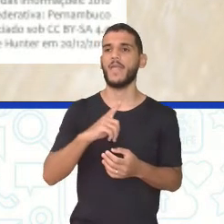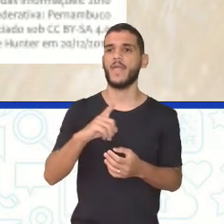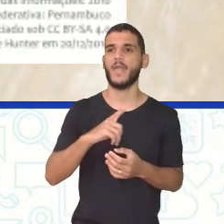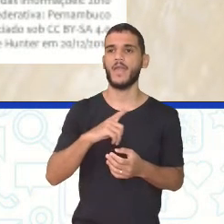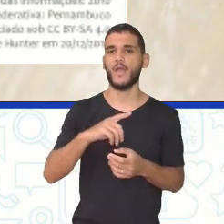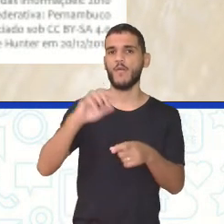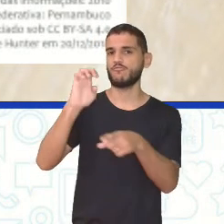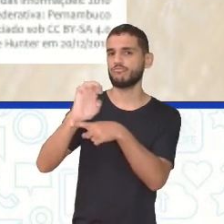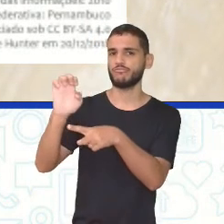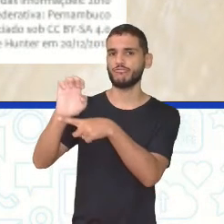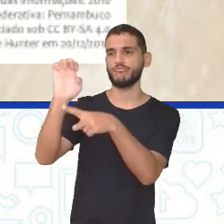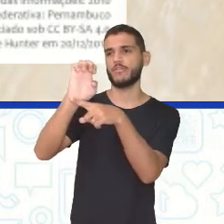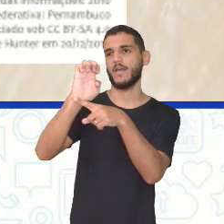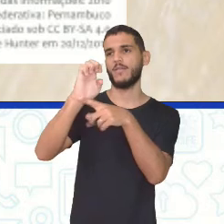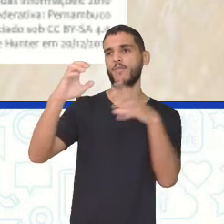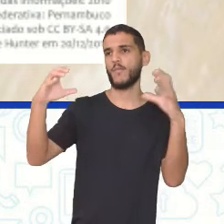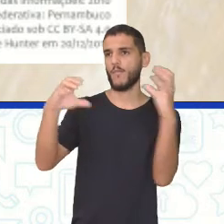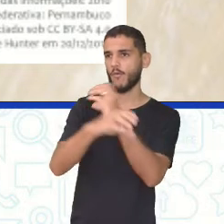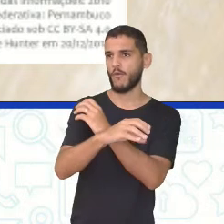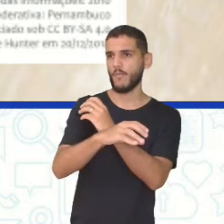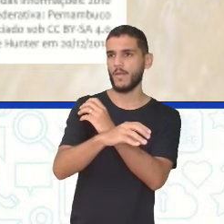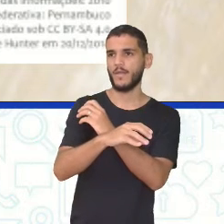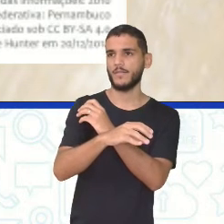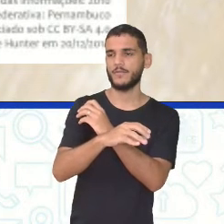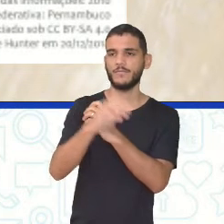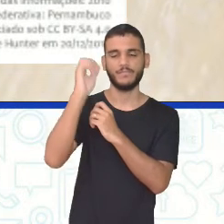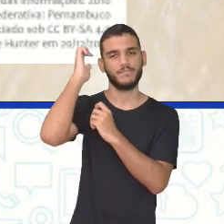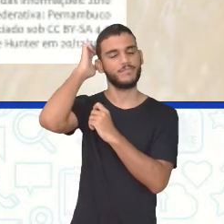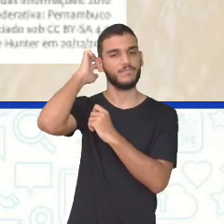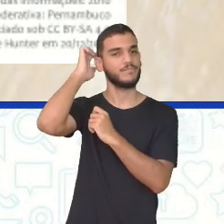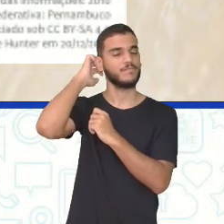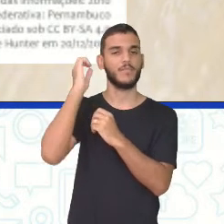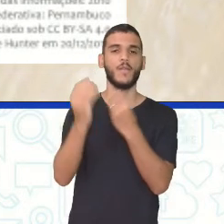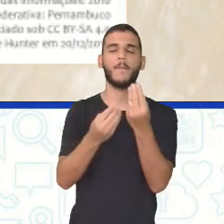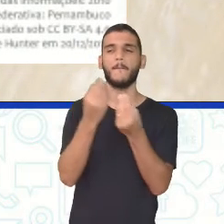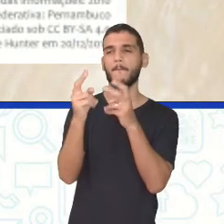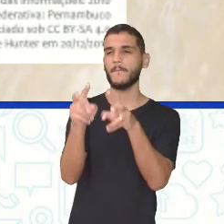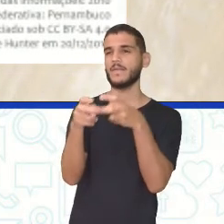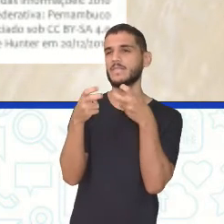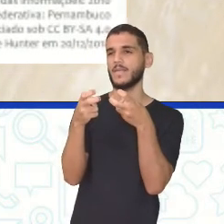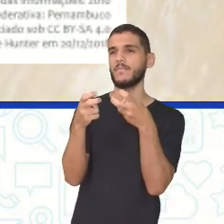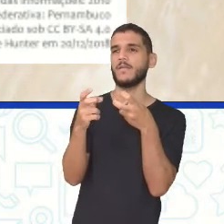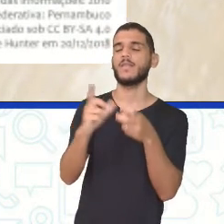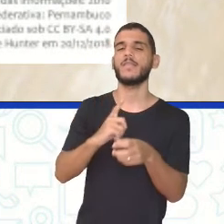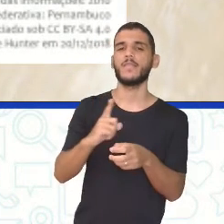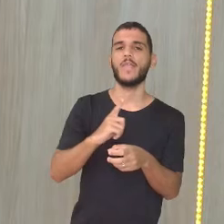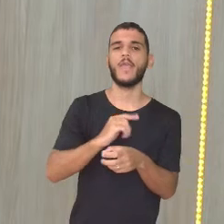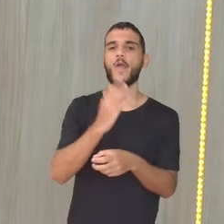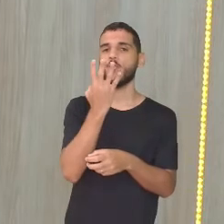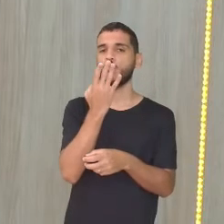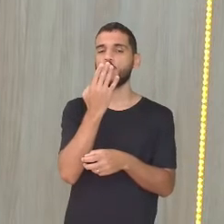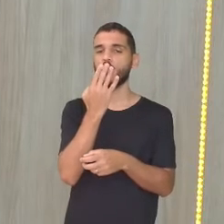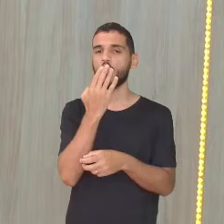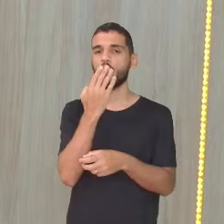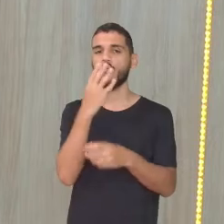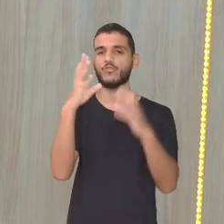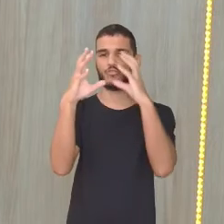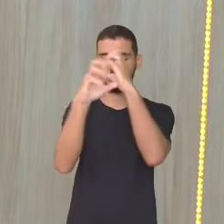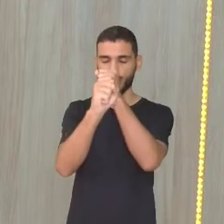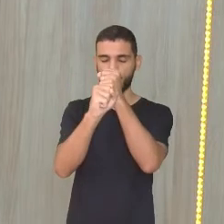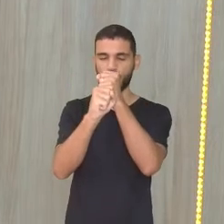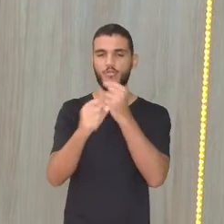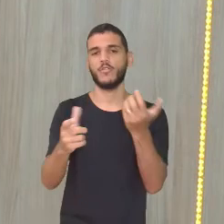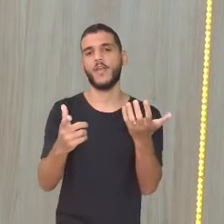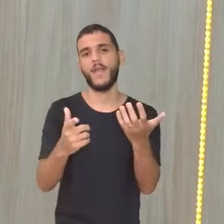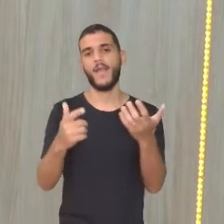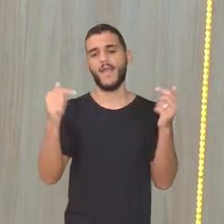Pernambuco, e o destaque está onde? Aqui, né, na região metropolitana, onde estão esses pontos mais escuros, né, porque é na região